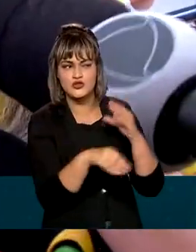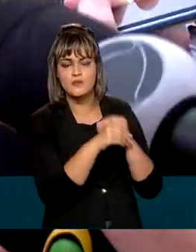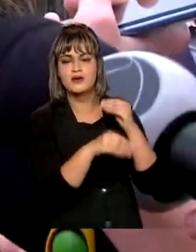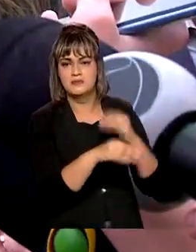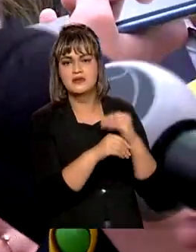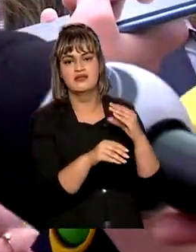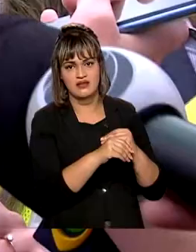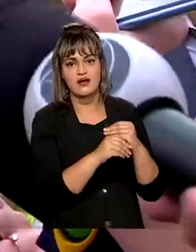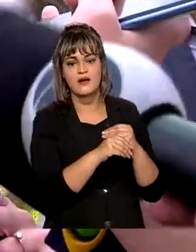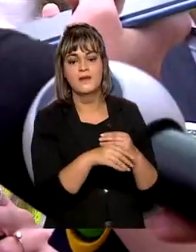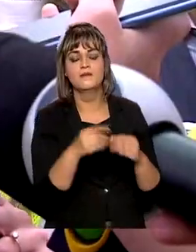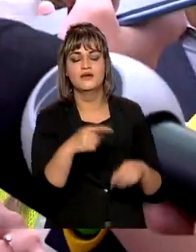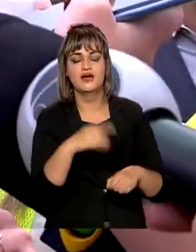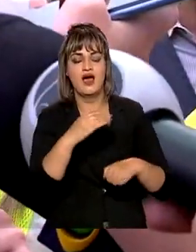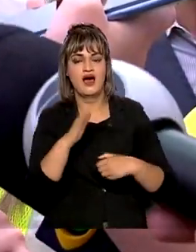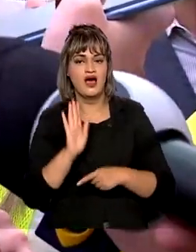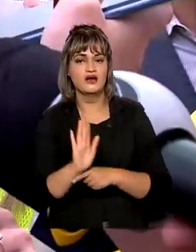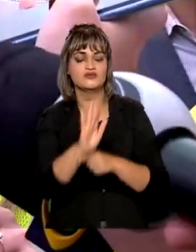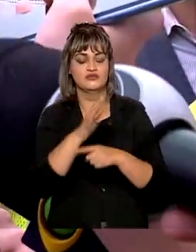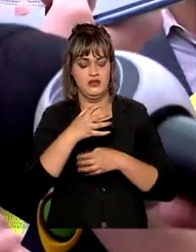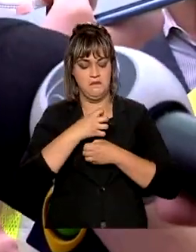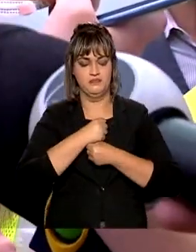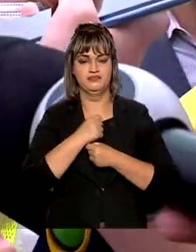os mais aceitos por que eles promovem o maior em mundo a gente é